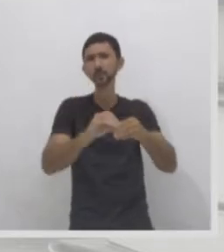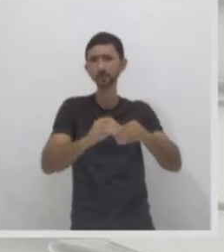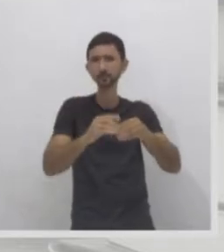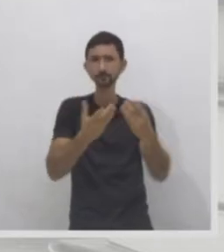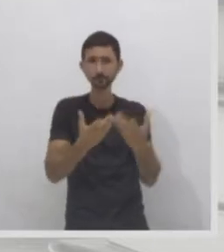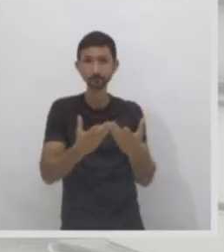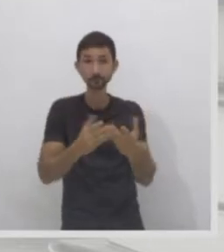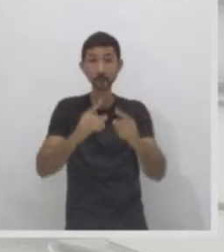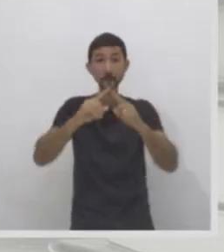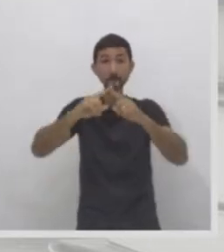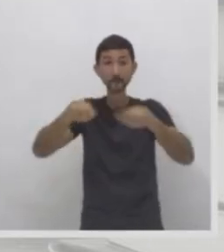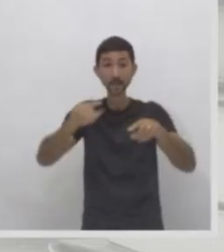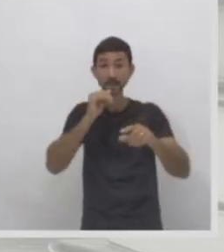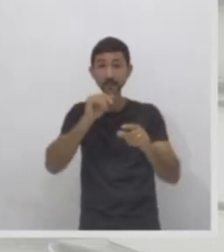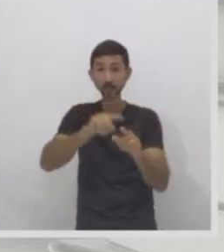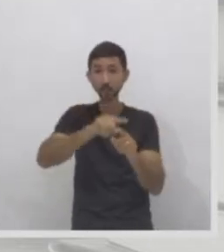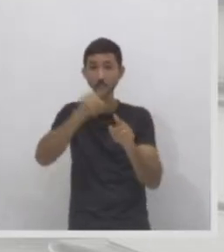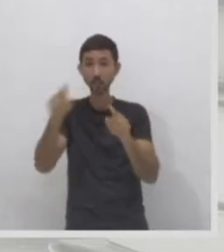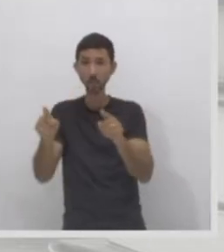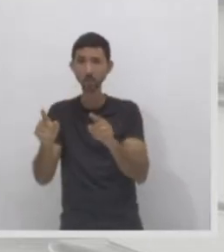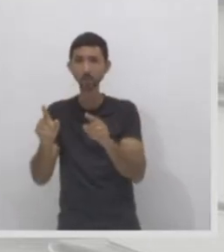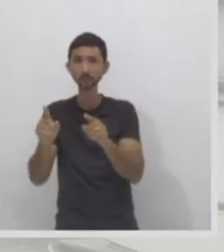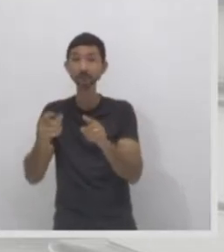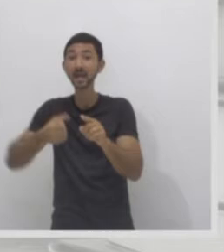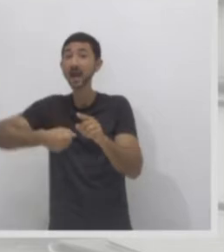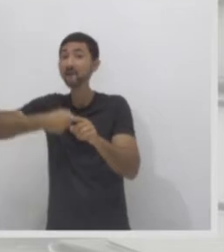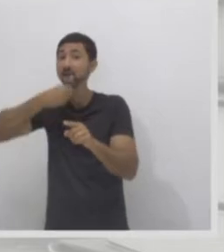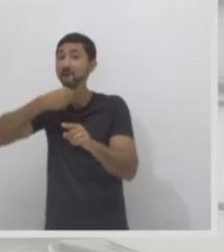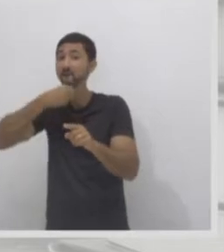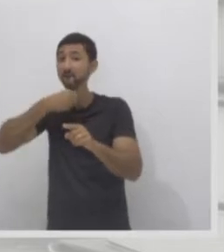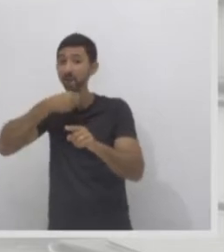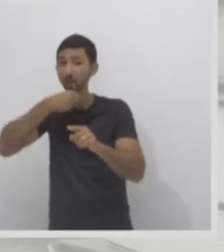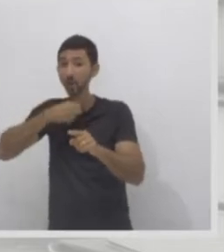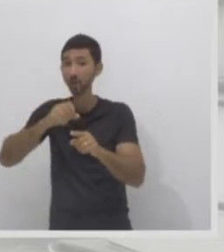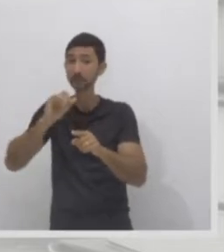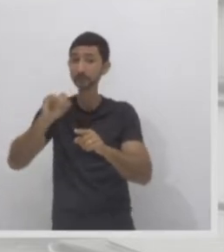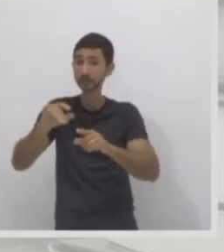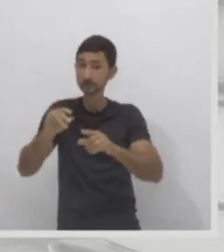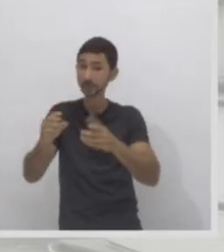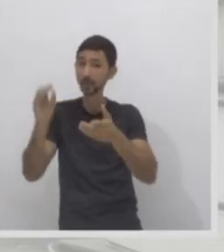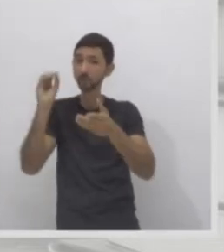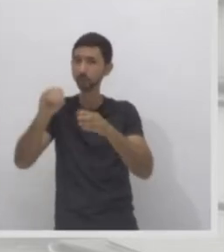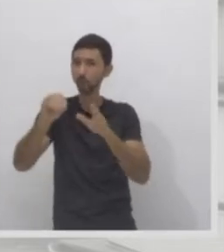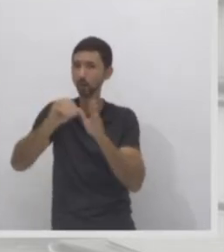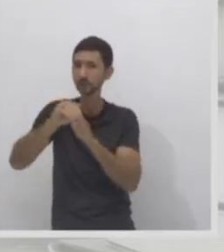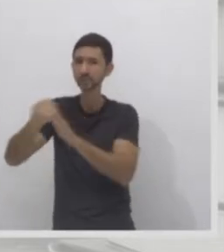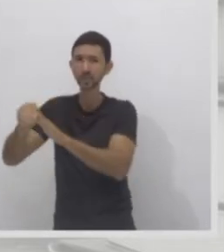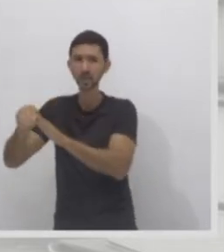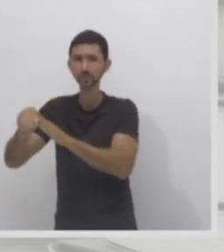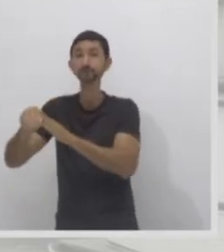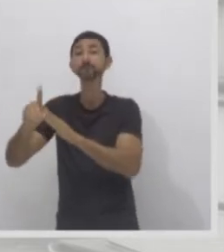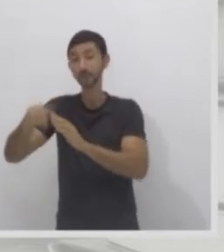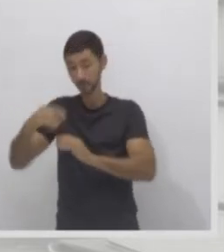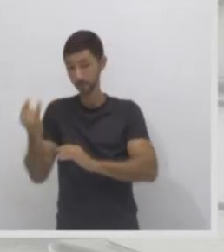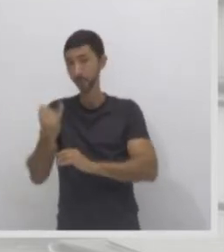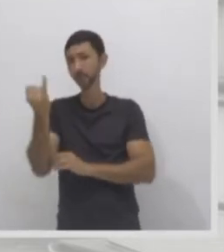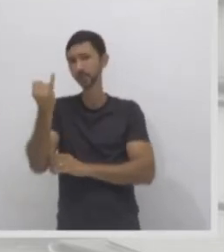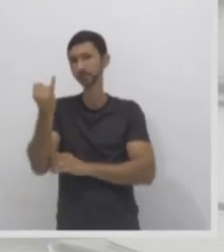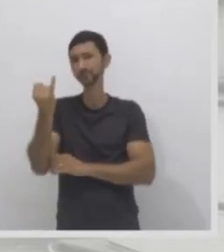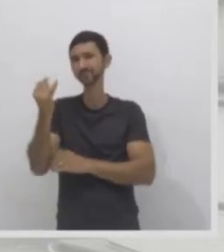permanecer. Mas no caso de os avós, retirado daí, vai ficar faltando algo. Por